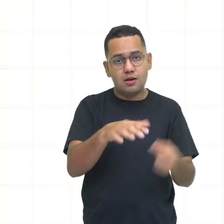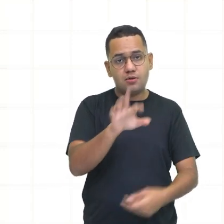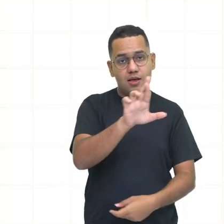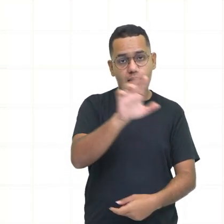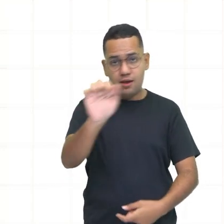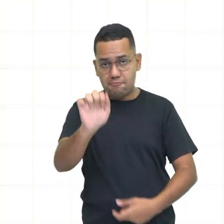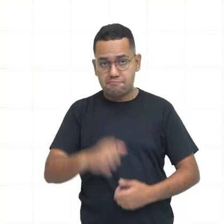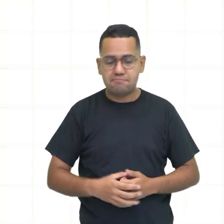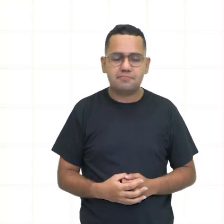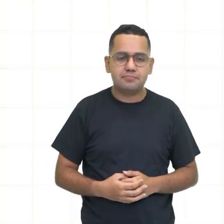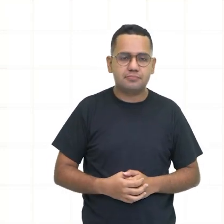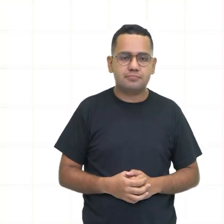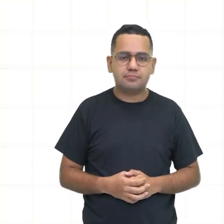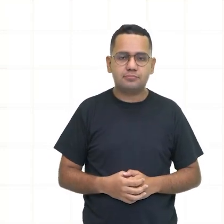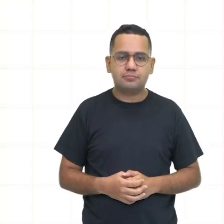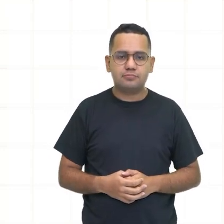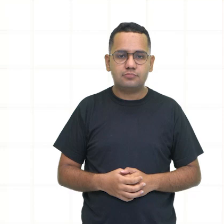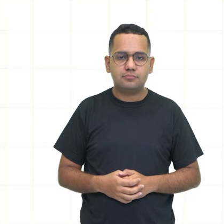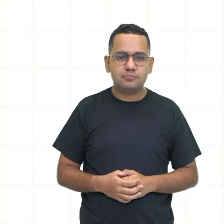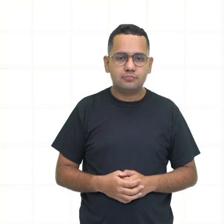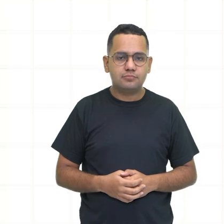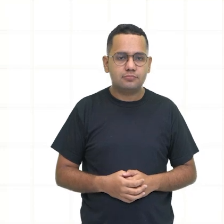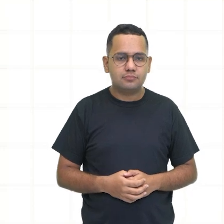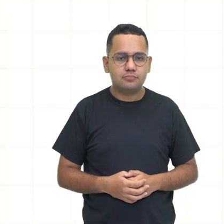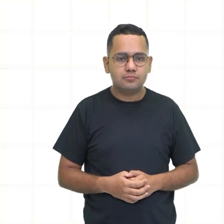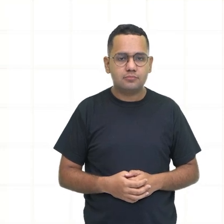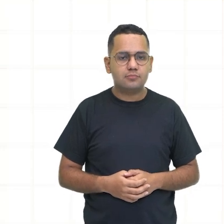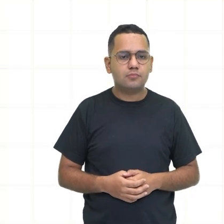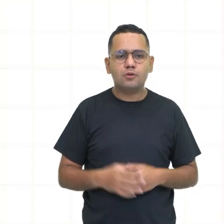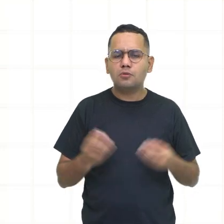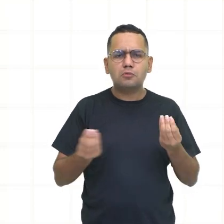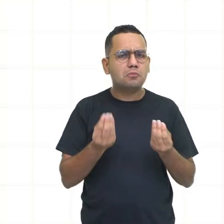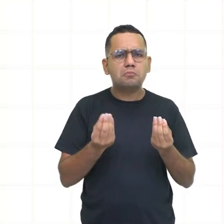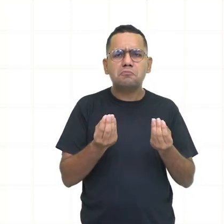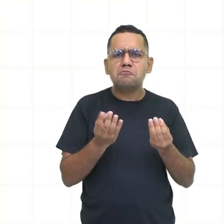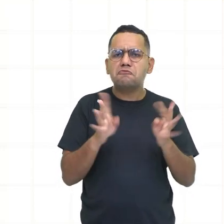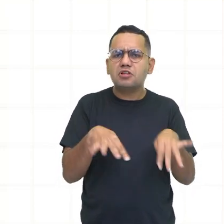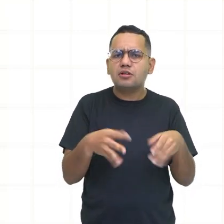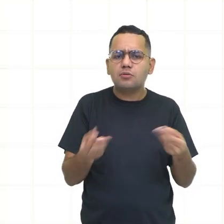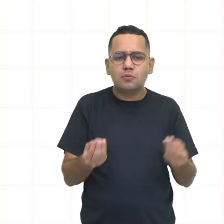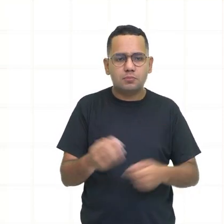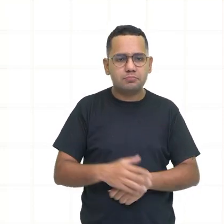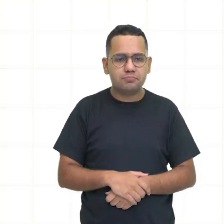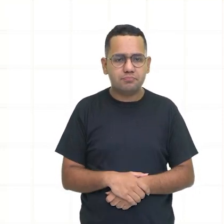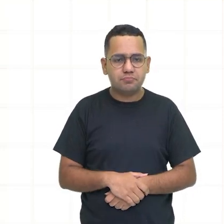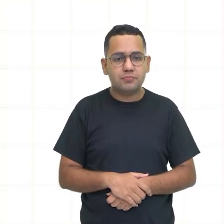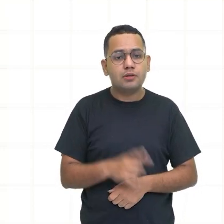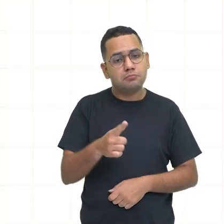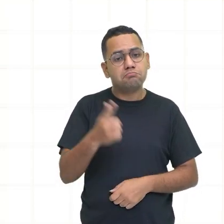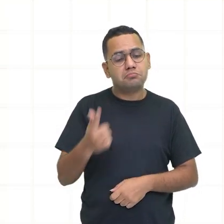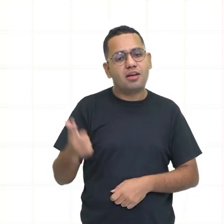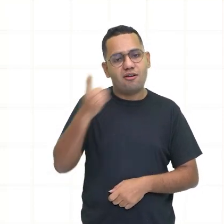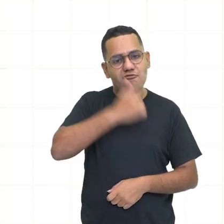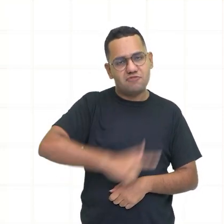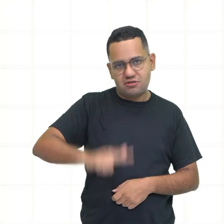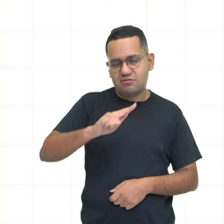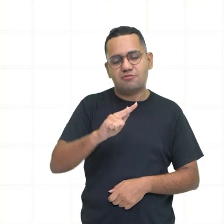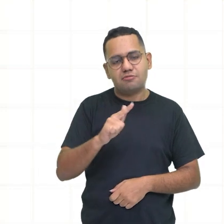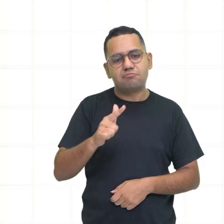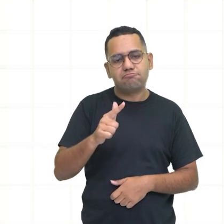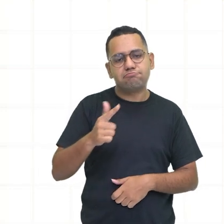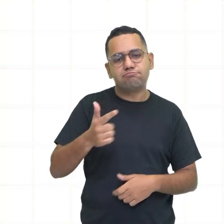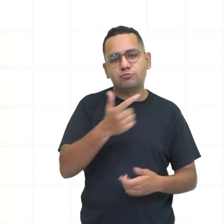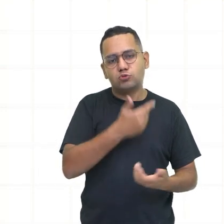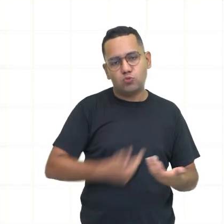da Revolta da Armada. Como vai terminar a Revolta da Armada? A vitória do governo do Floriano